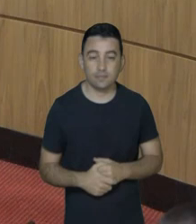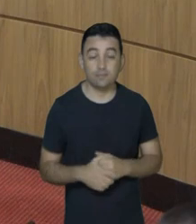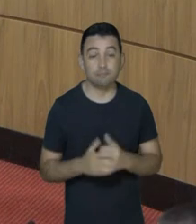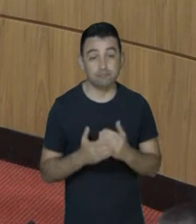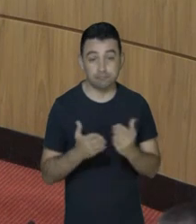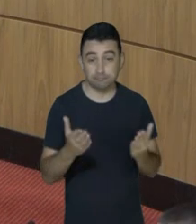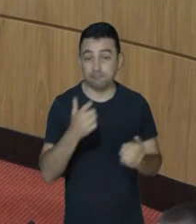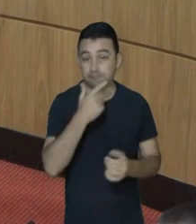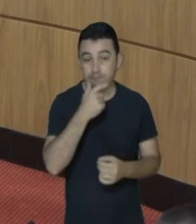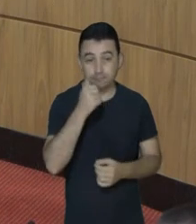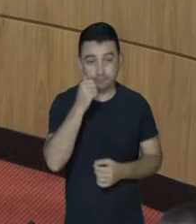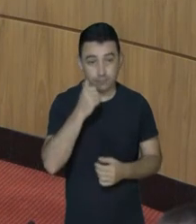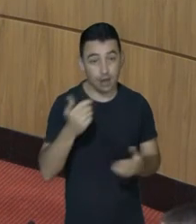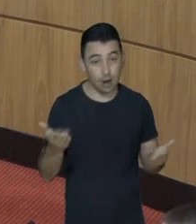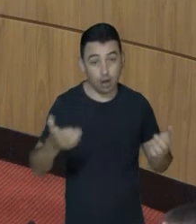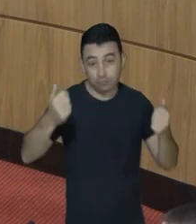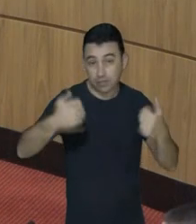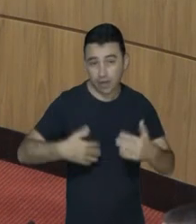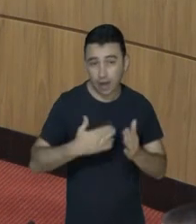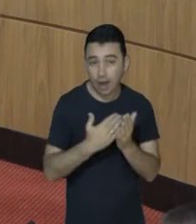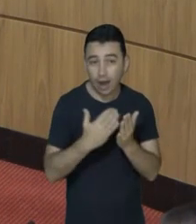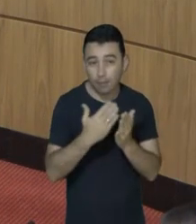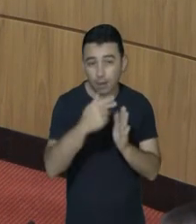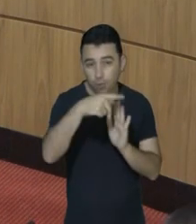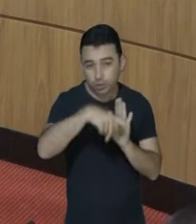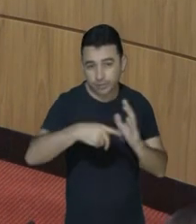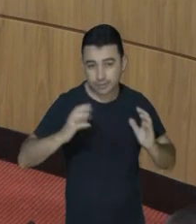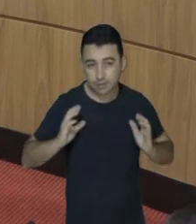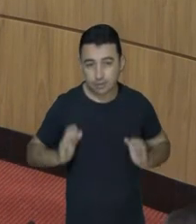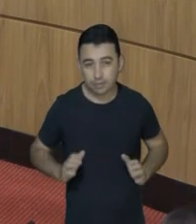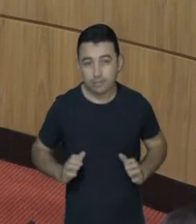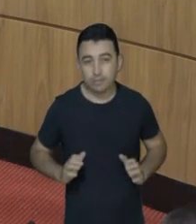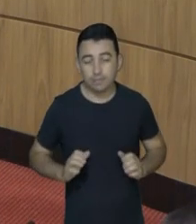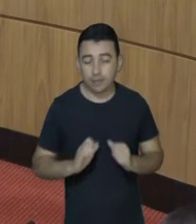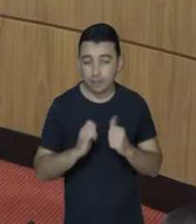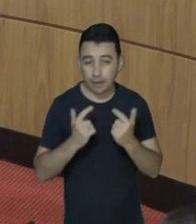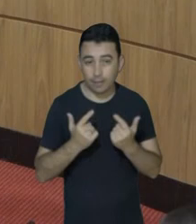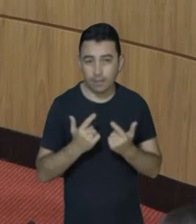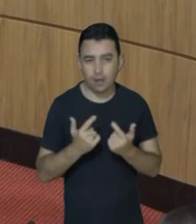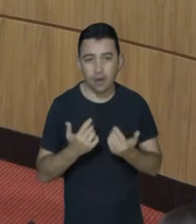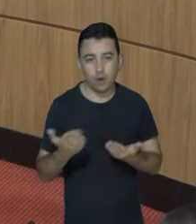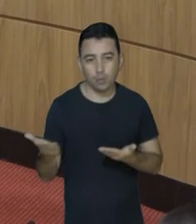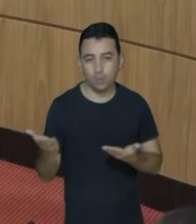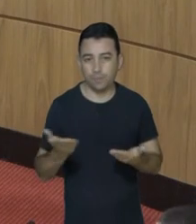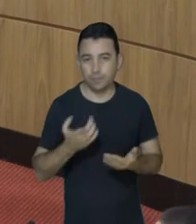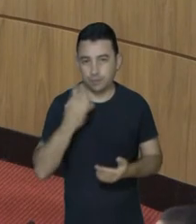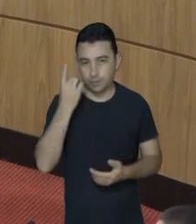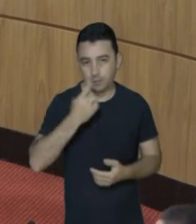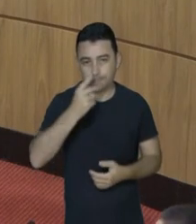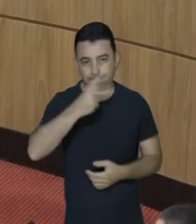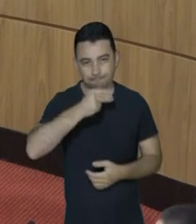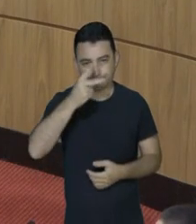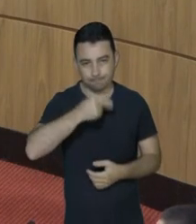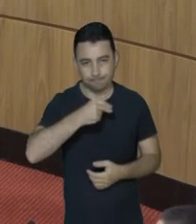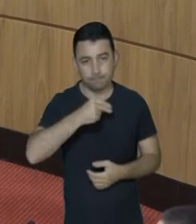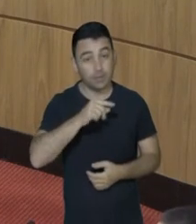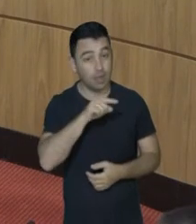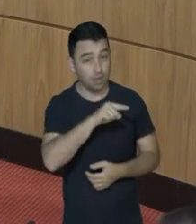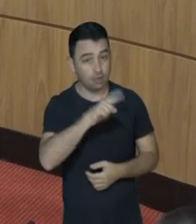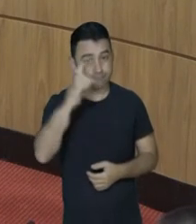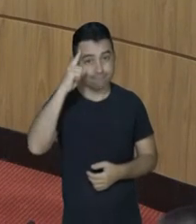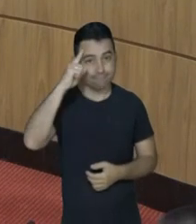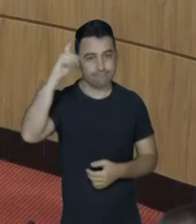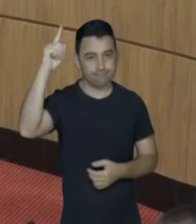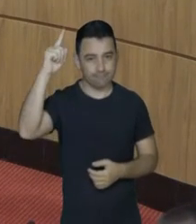para explanar um pouco mais sobre o projeto Assembleia Cidadã, nós convidamos excelentíssimo senhor deputado estadual Kennedy Nunes, idealizador